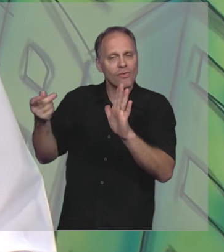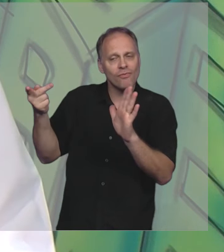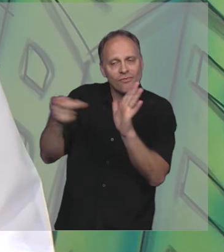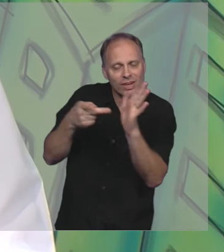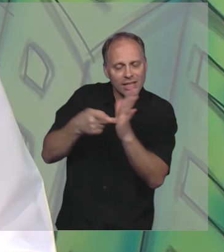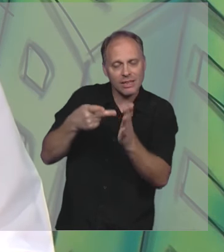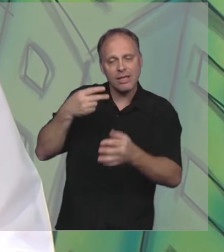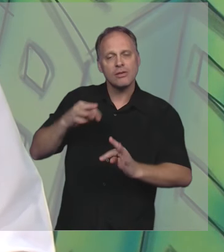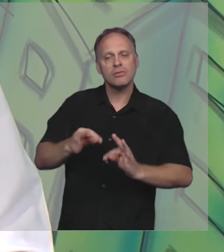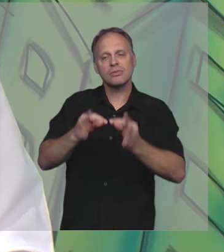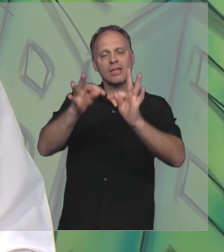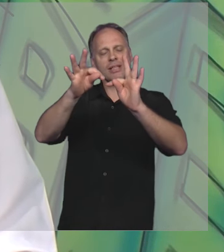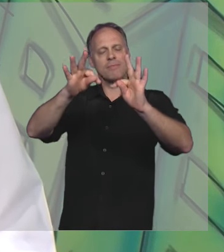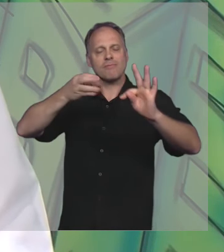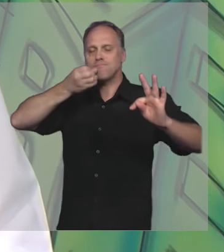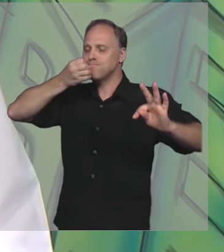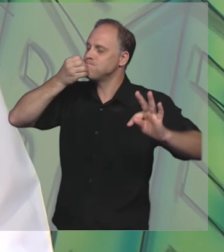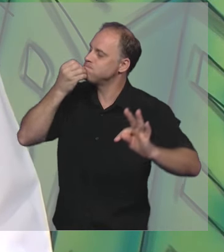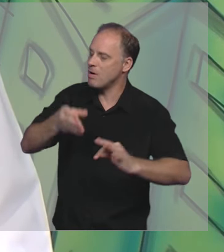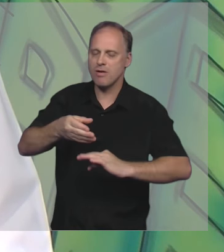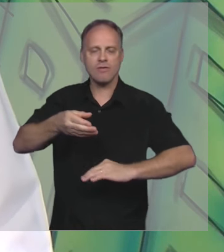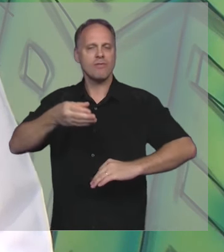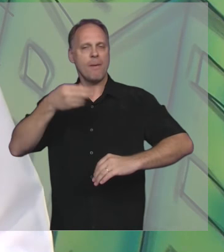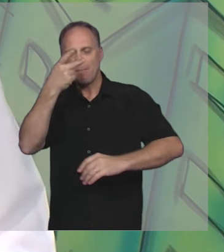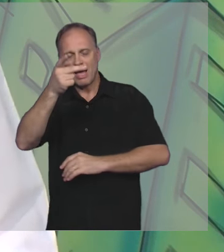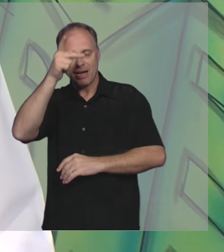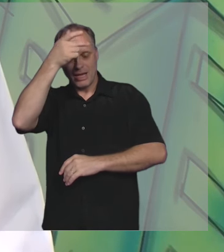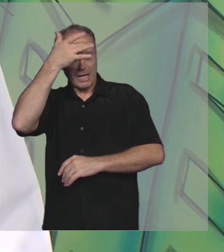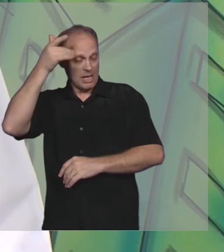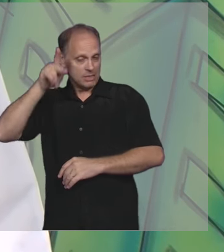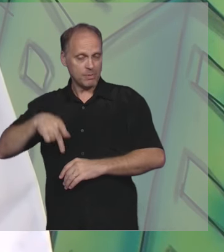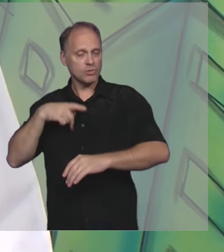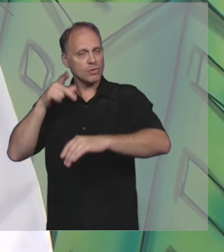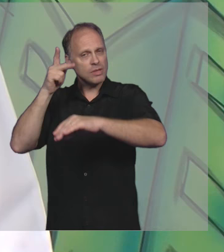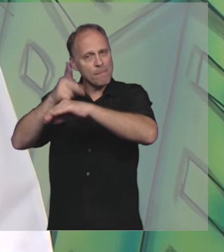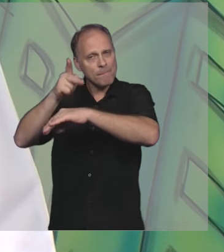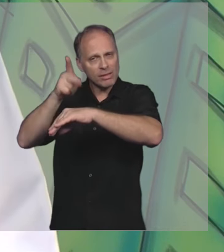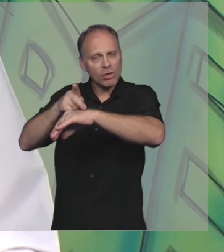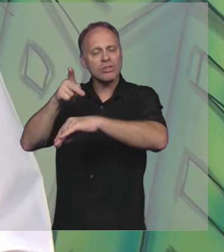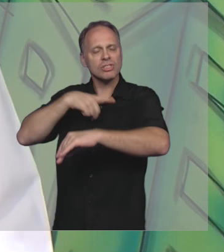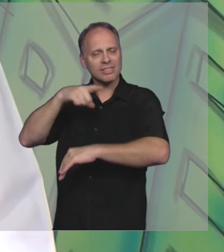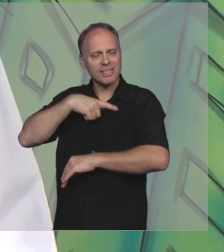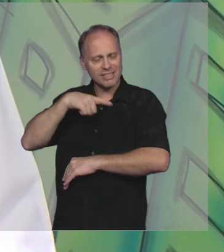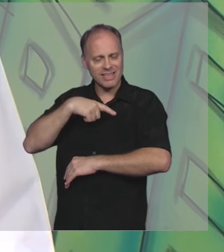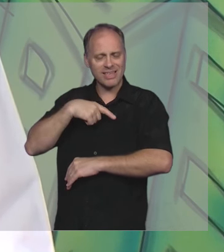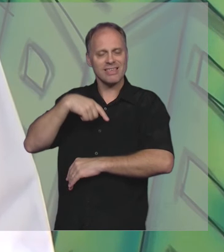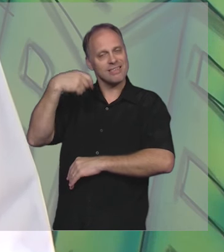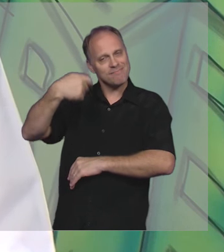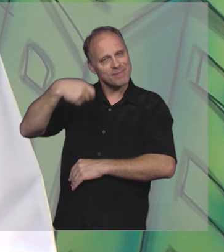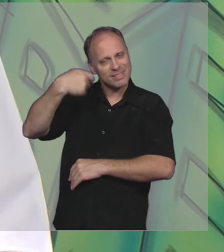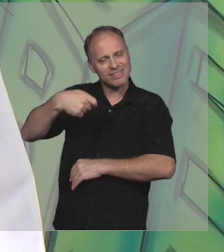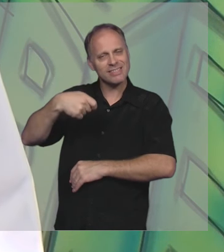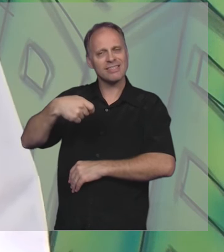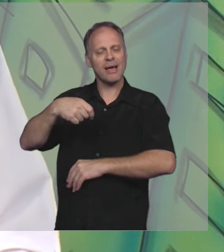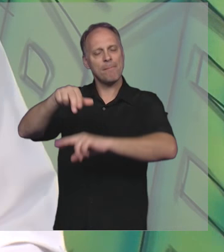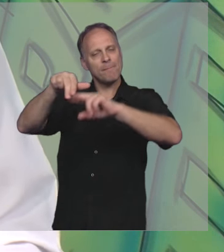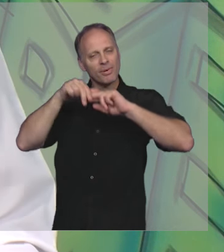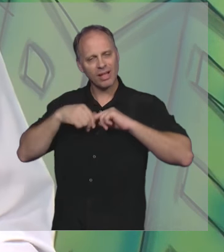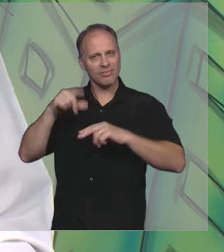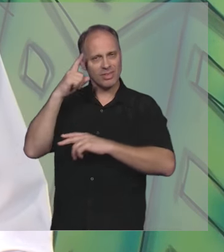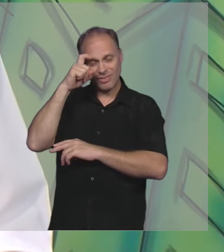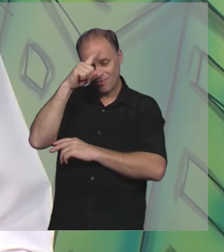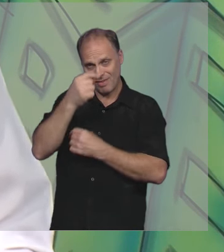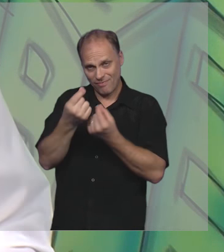verdadeiro tratamento, né, o tratamento mais correto possível para aquelas patologias, necessariamente devido